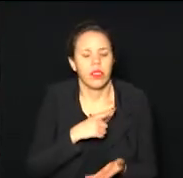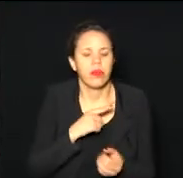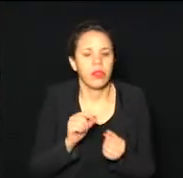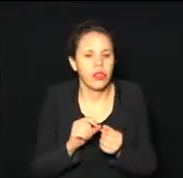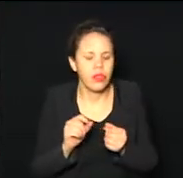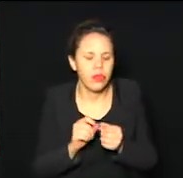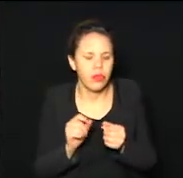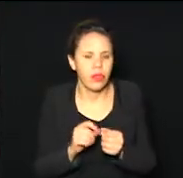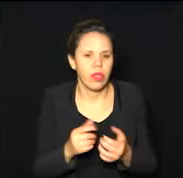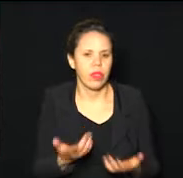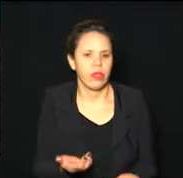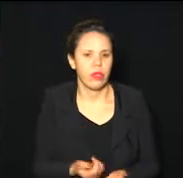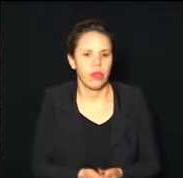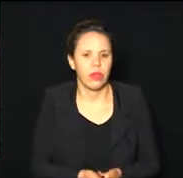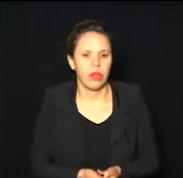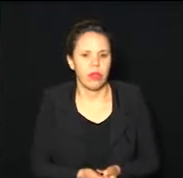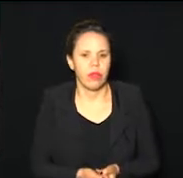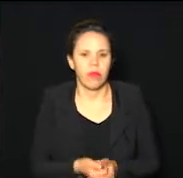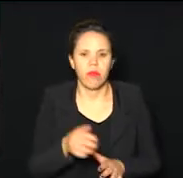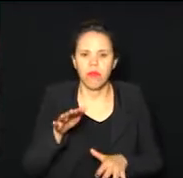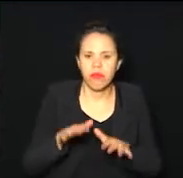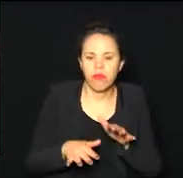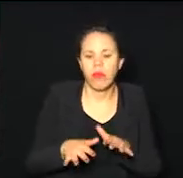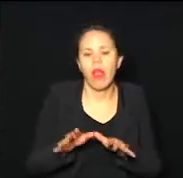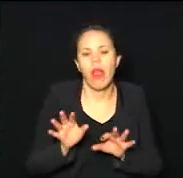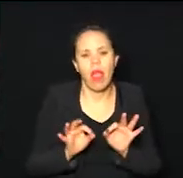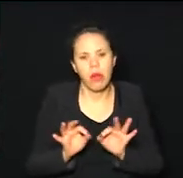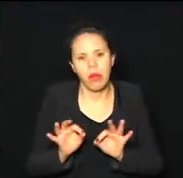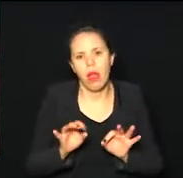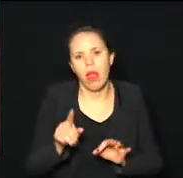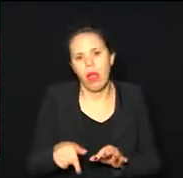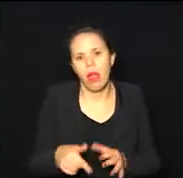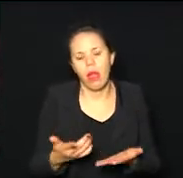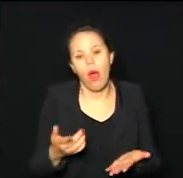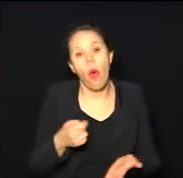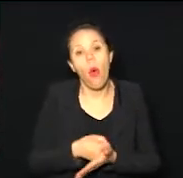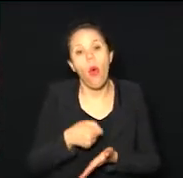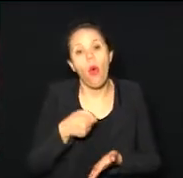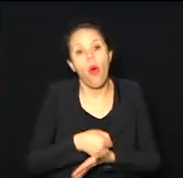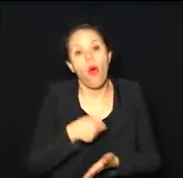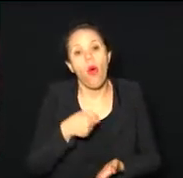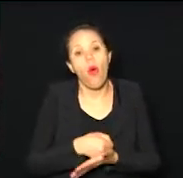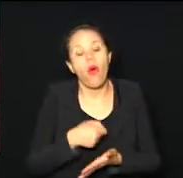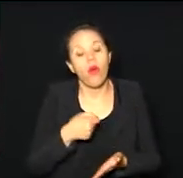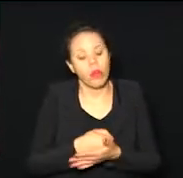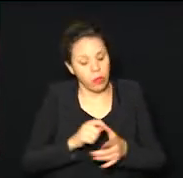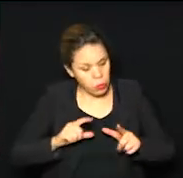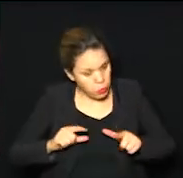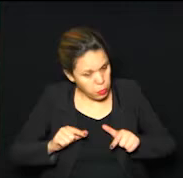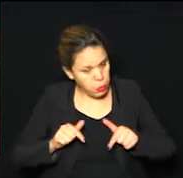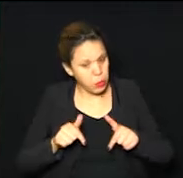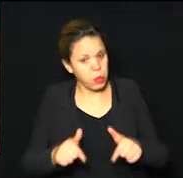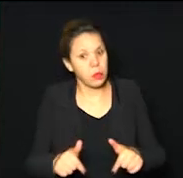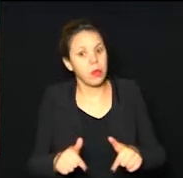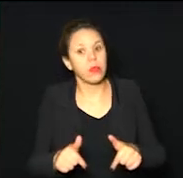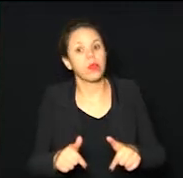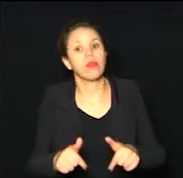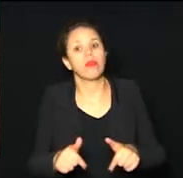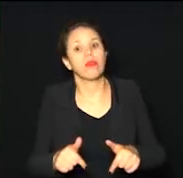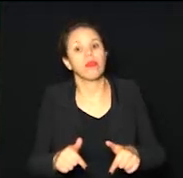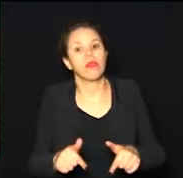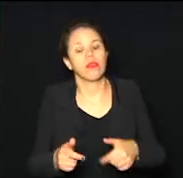de maneira relativamente regular é isso, né? A cobrança de atitudes pela